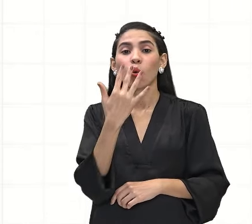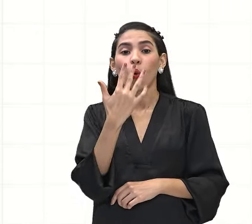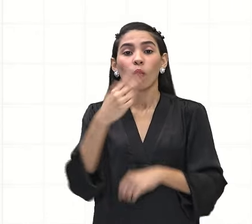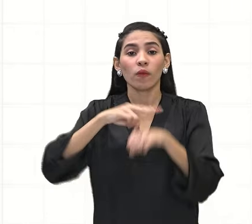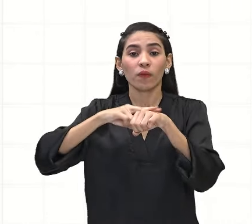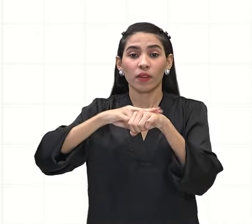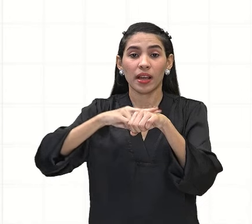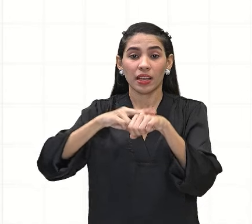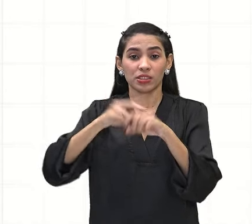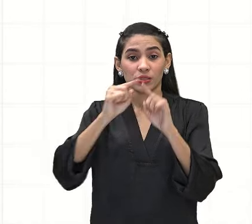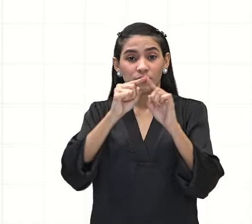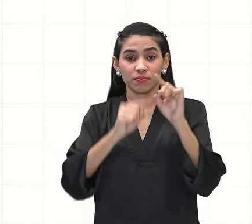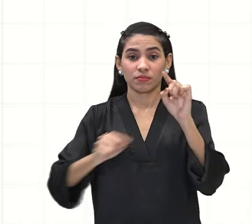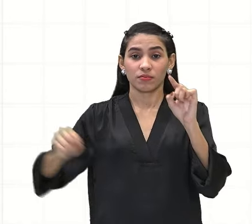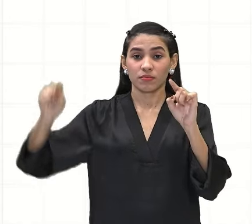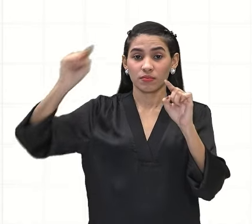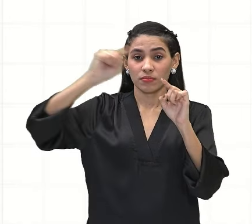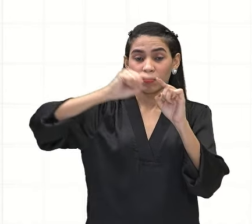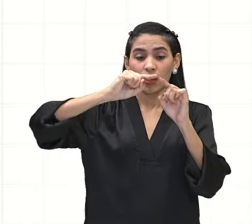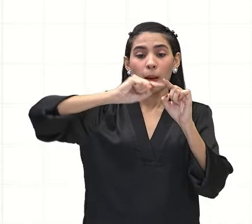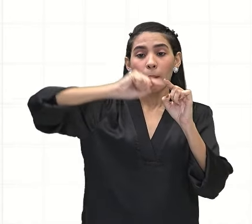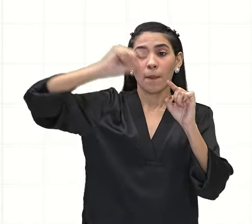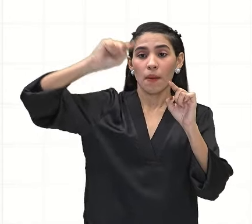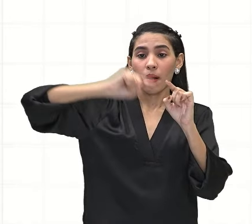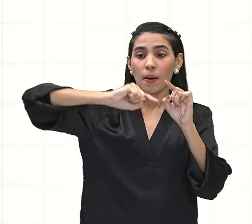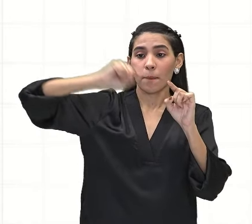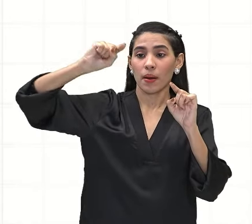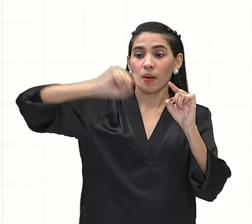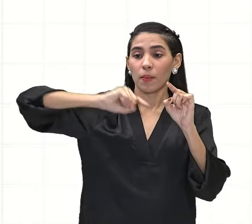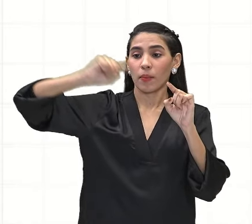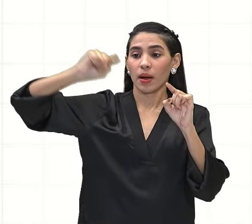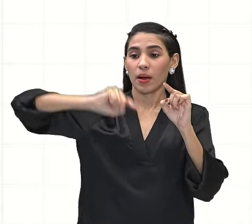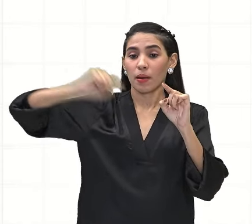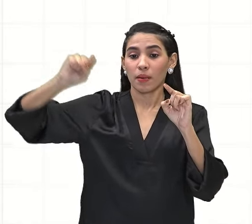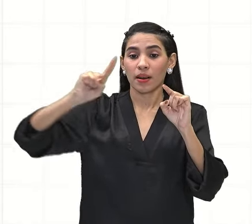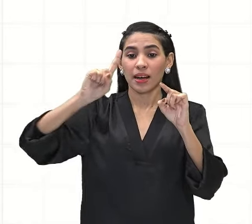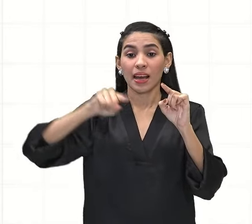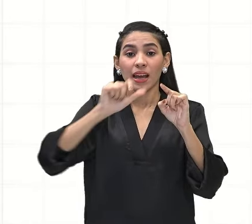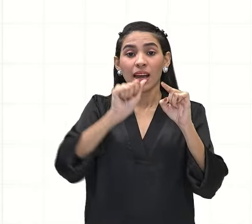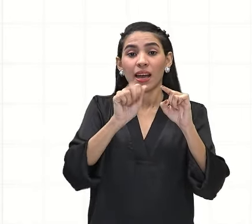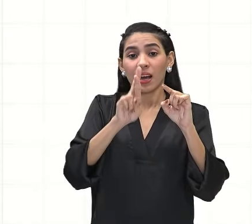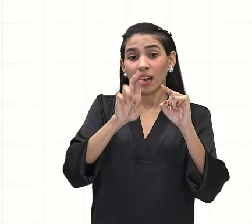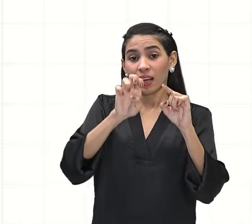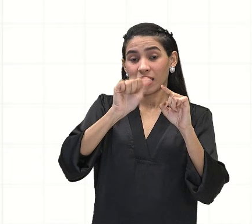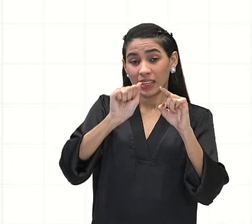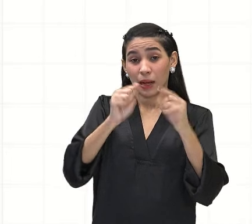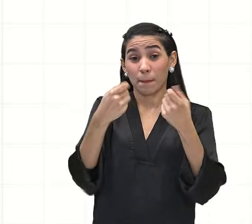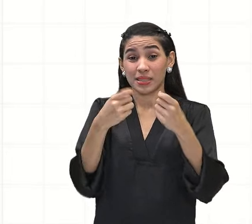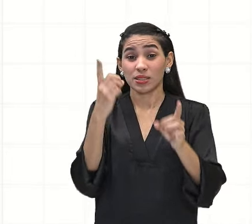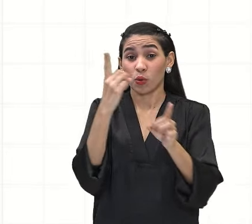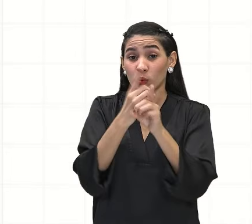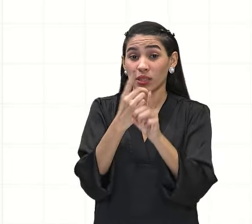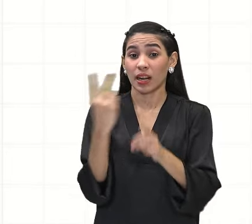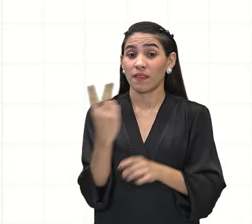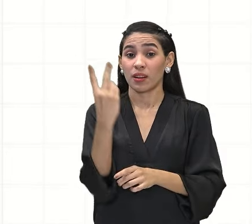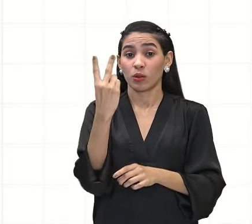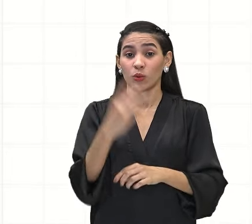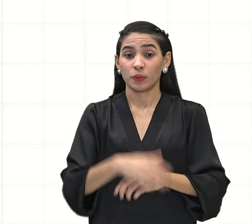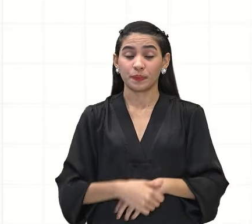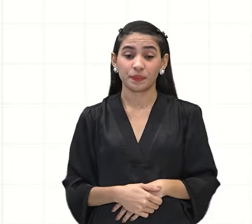dados então isso aqui é a área do